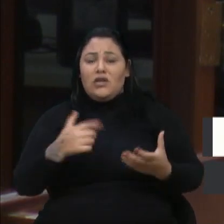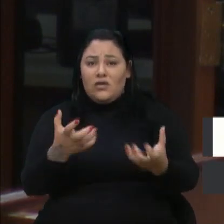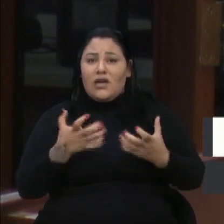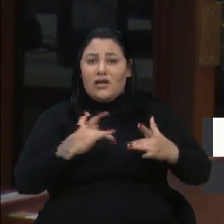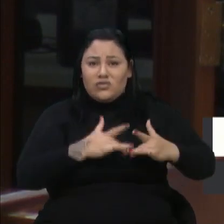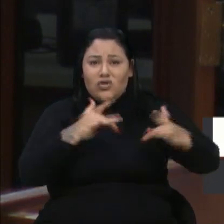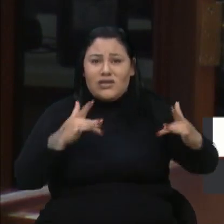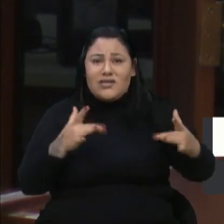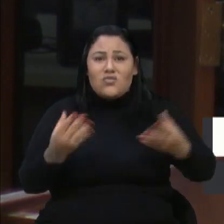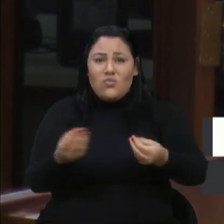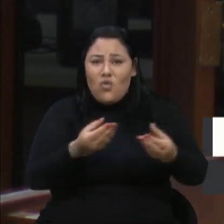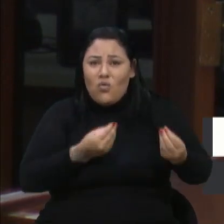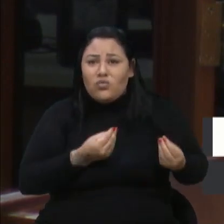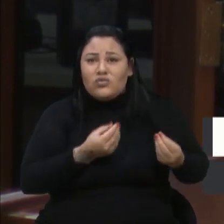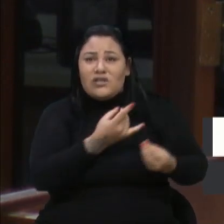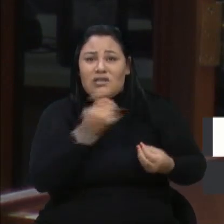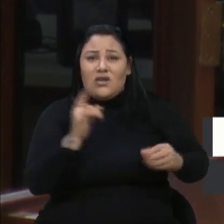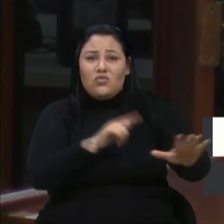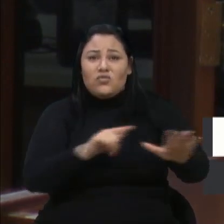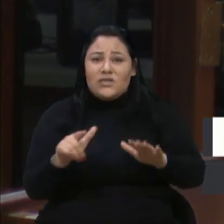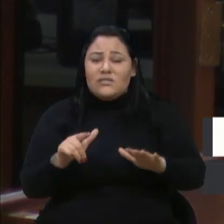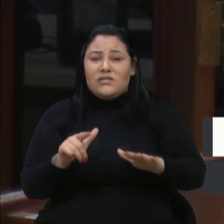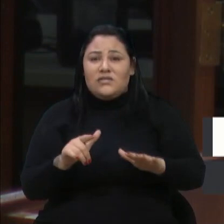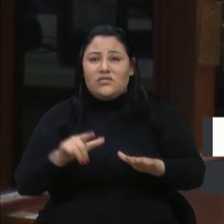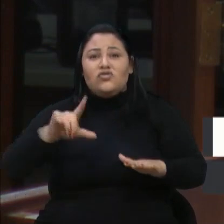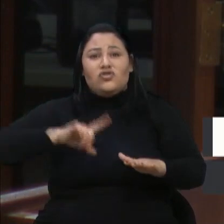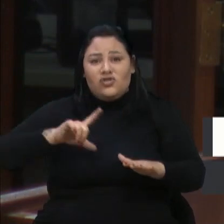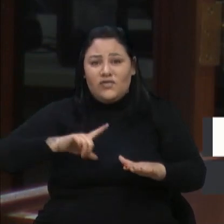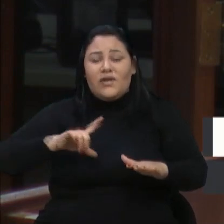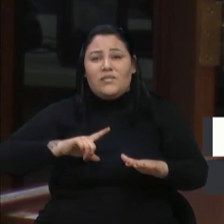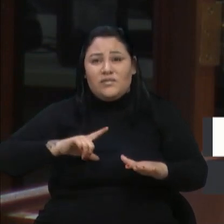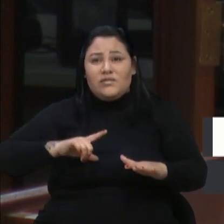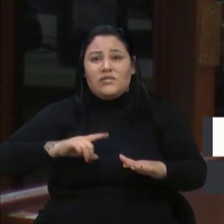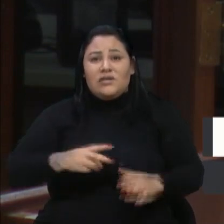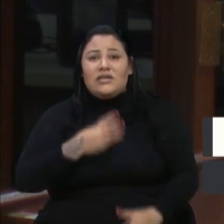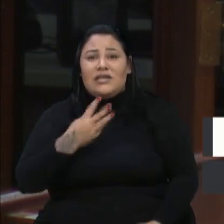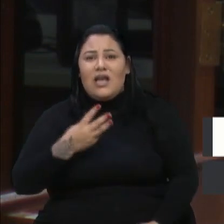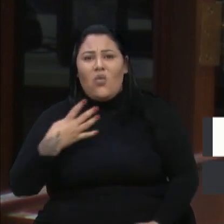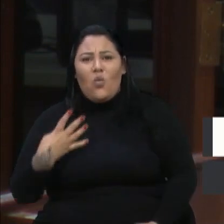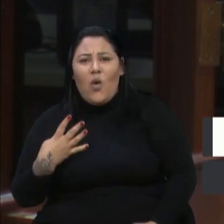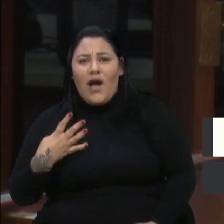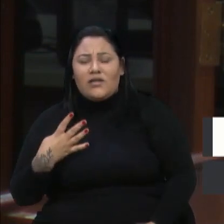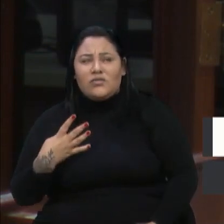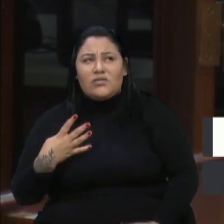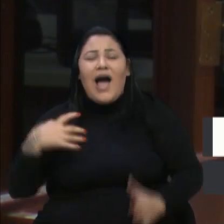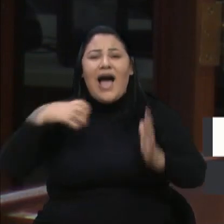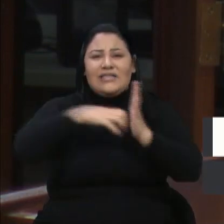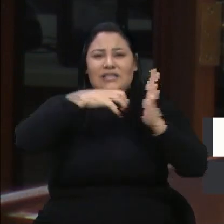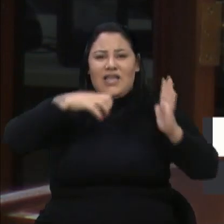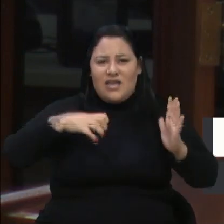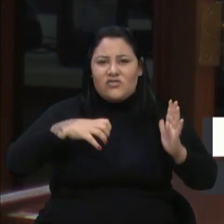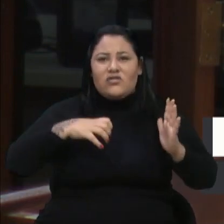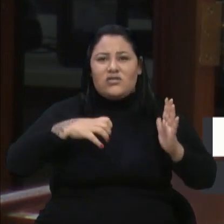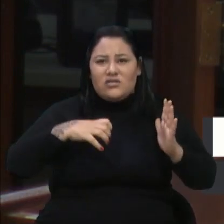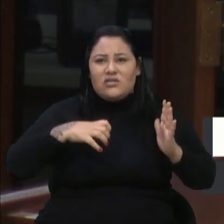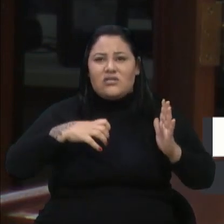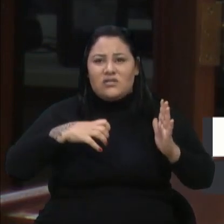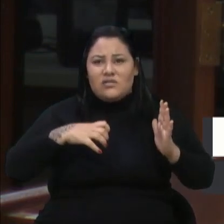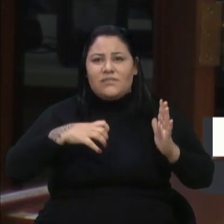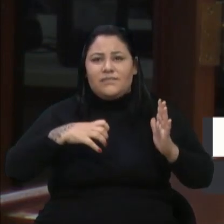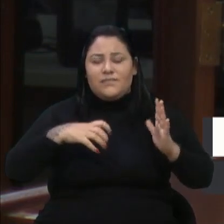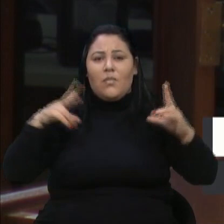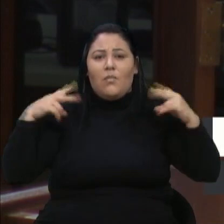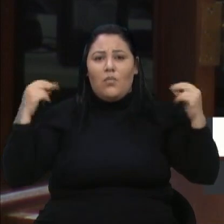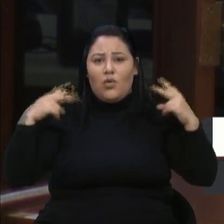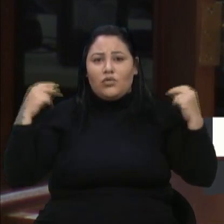solidarizo muito. Nessa última semana, nós tivemos mais de 3 ou 4 situações envolvendo ciclistas e